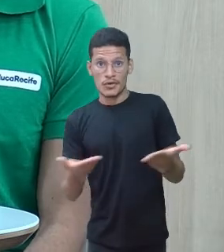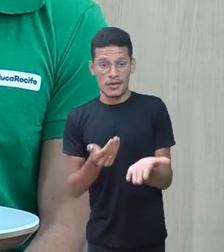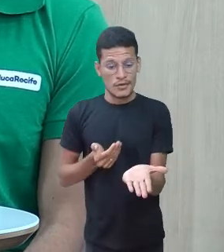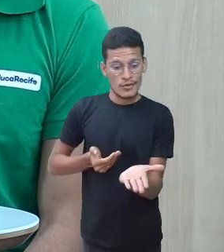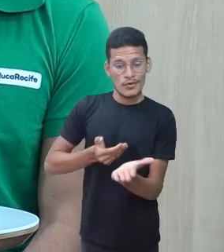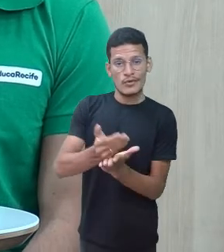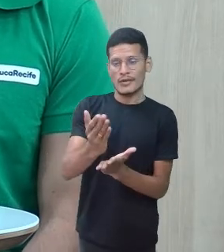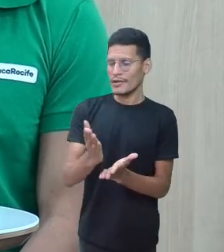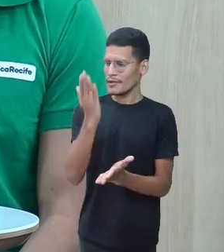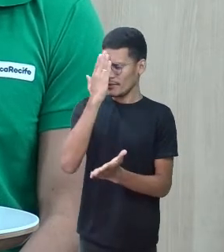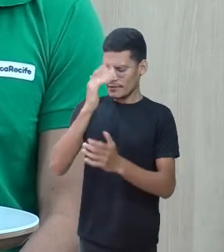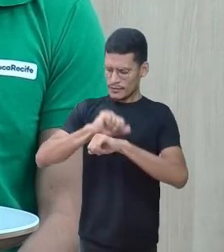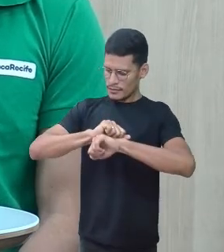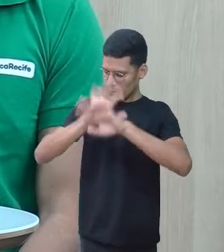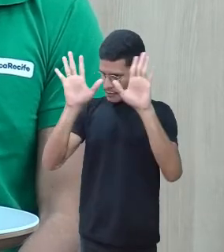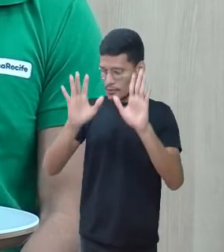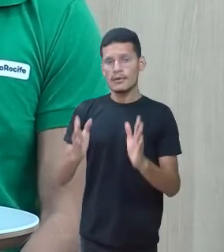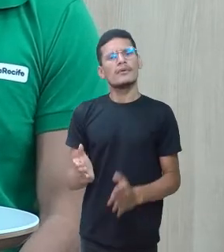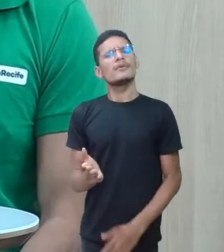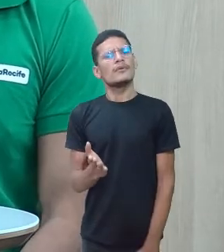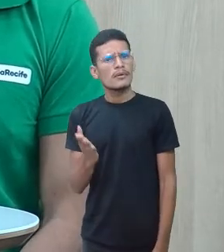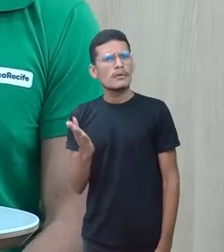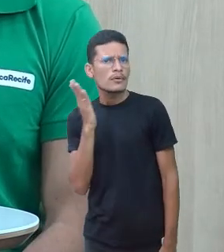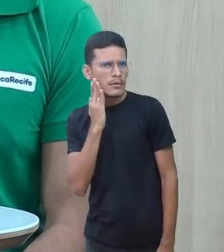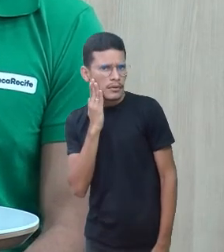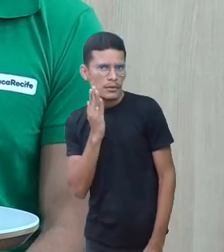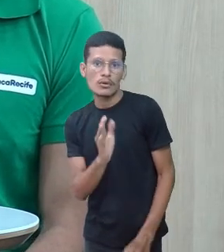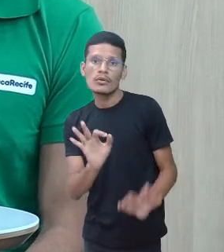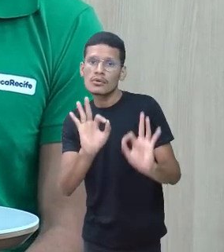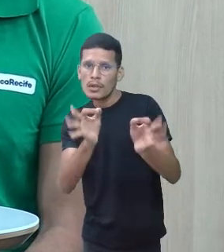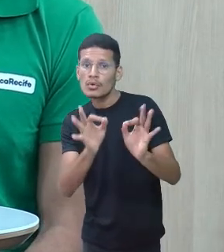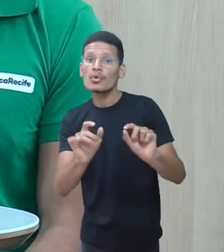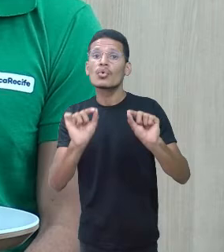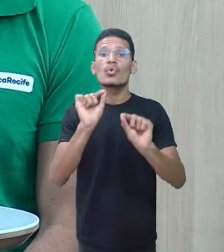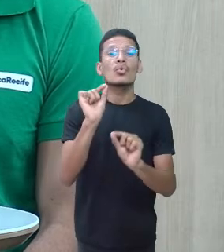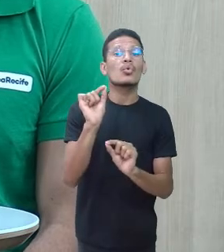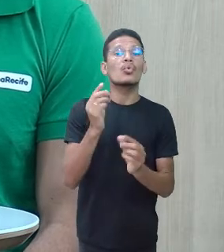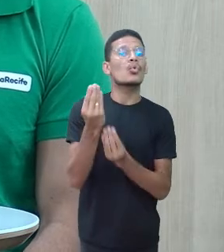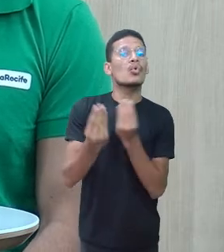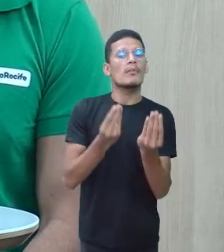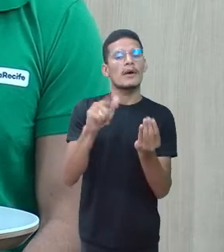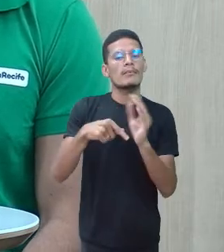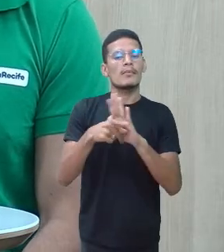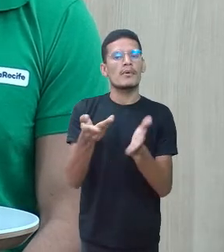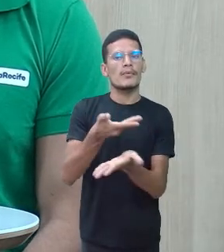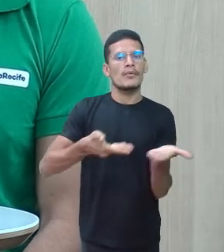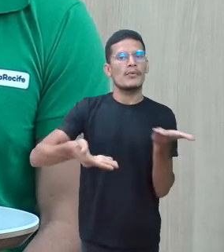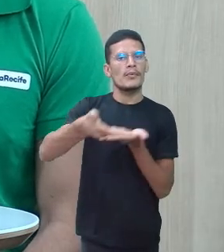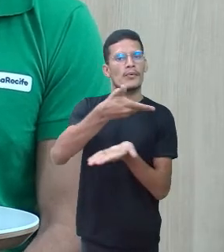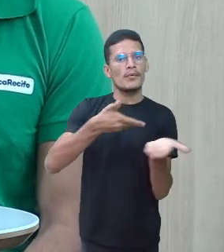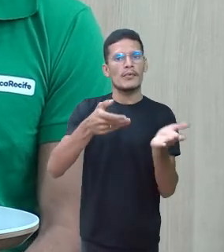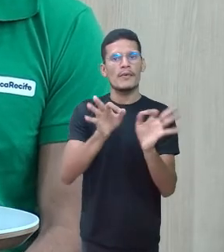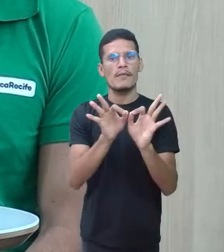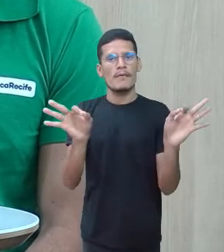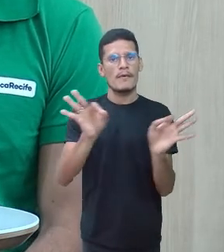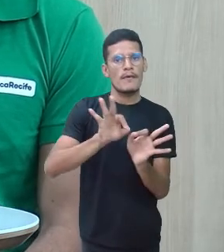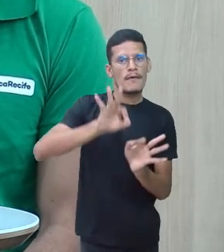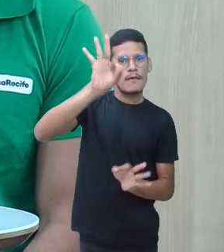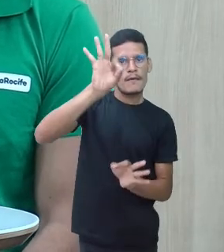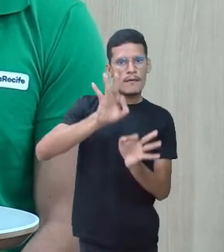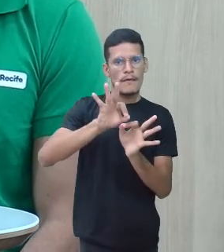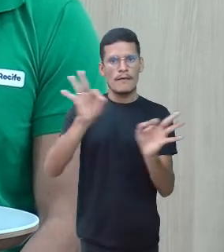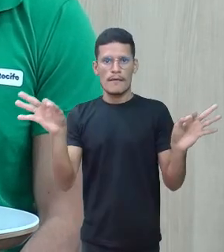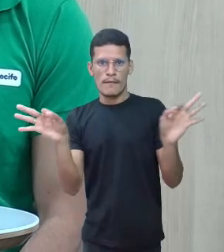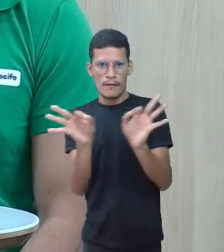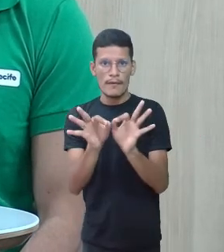a entender mais e compreender como é que se dá essas relações das ampliações e